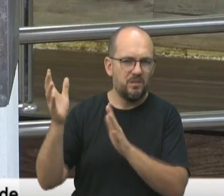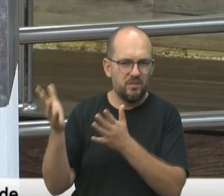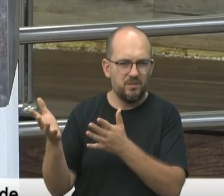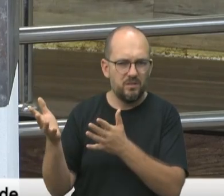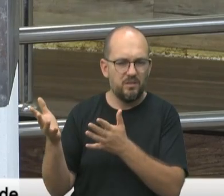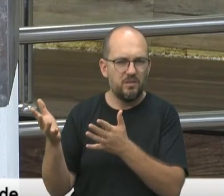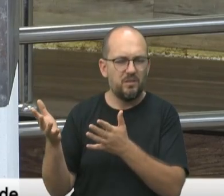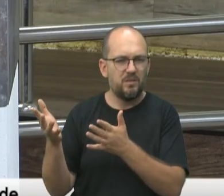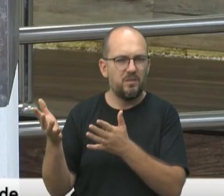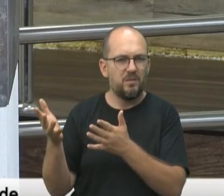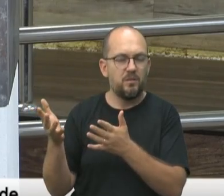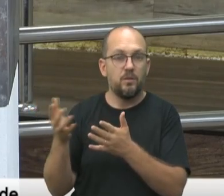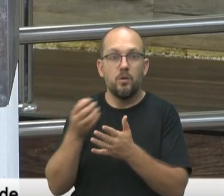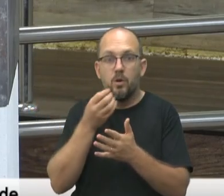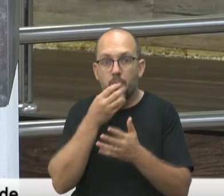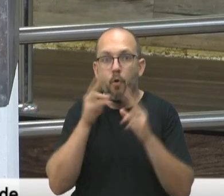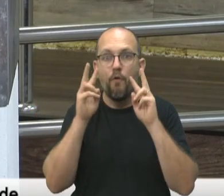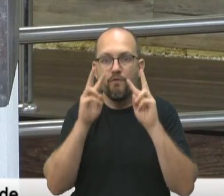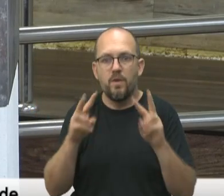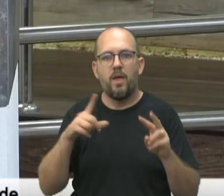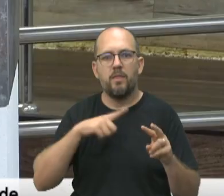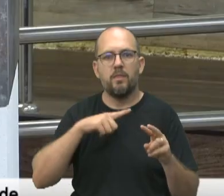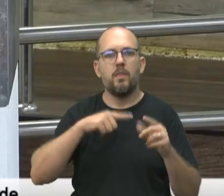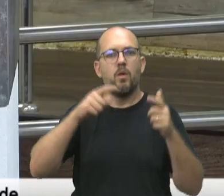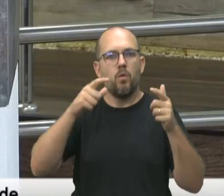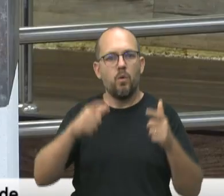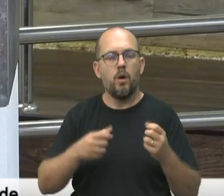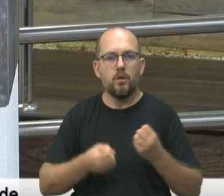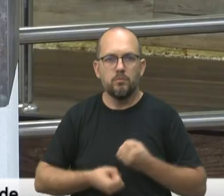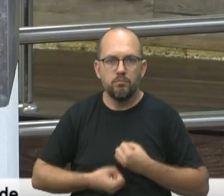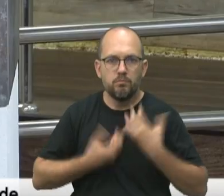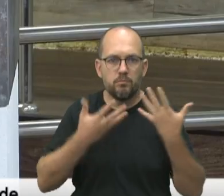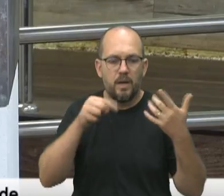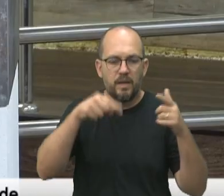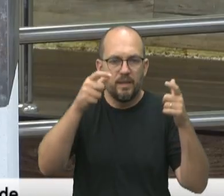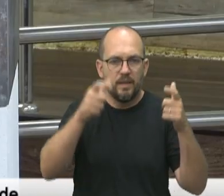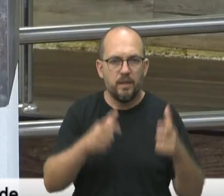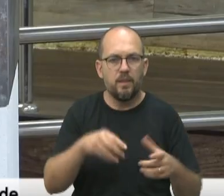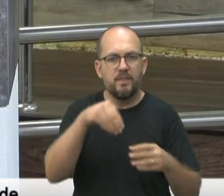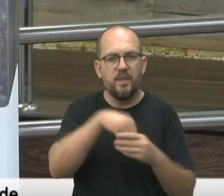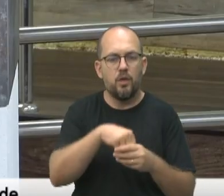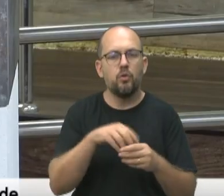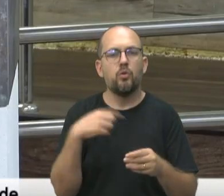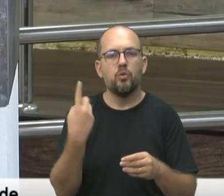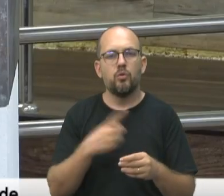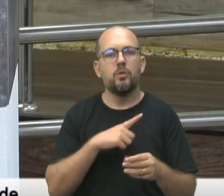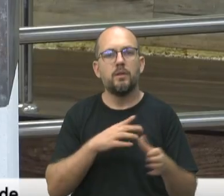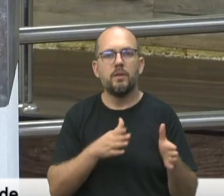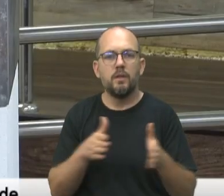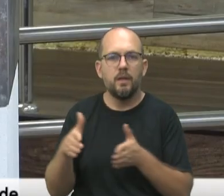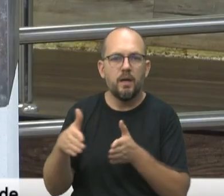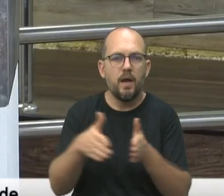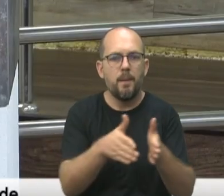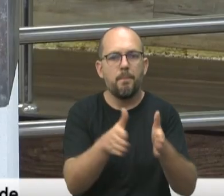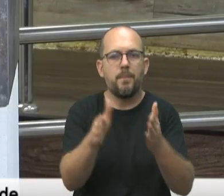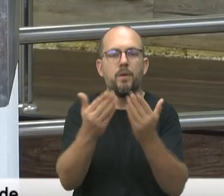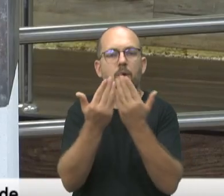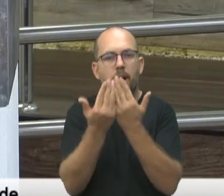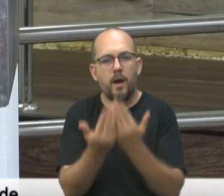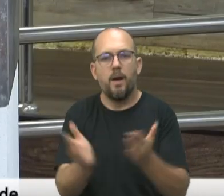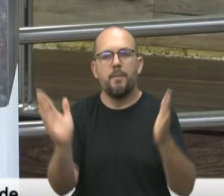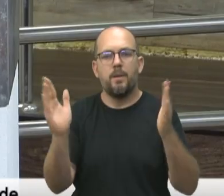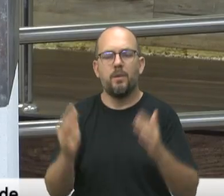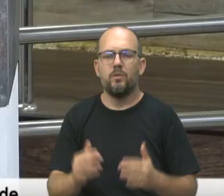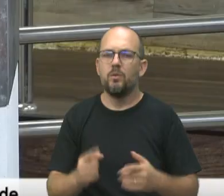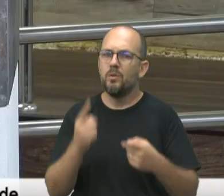agora expressão aqui dentro e que nós vamos ter caminhos abertos para isso. Porque não